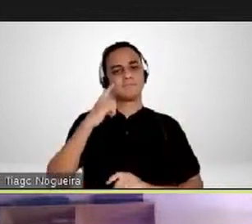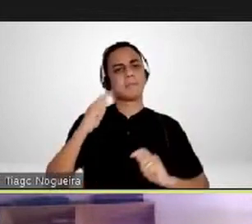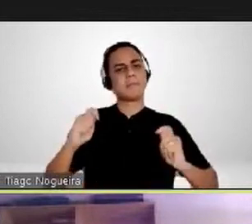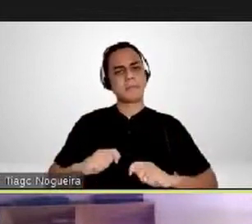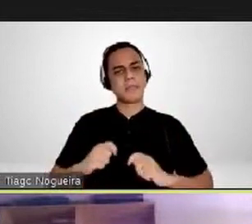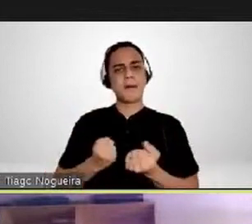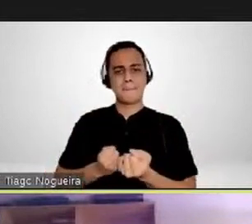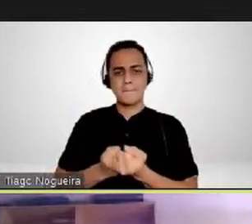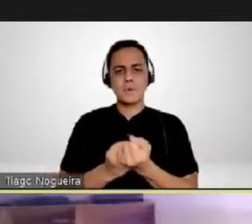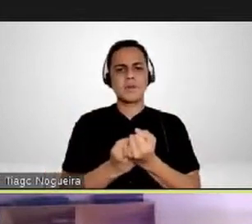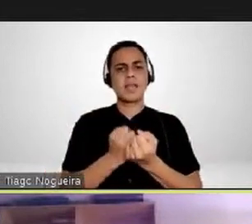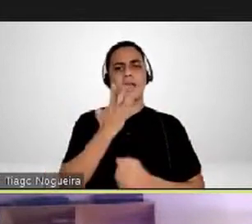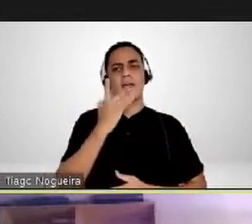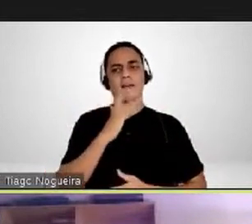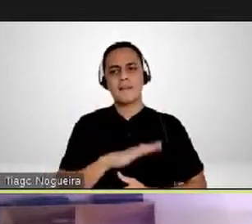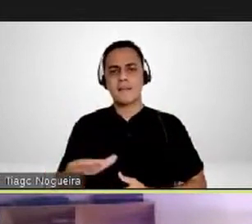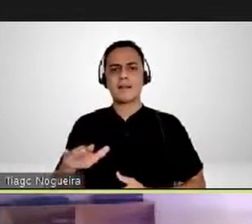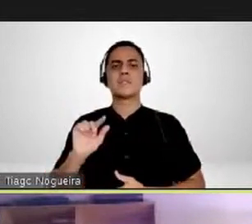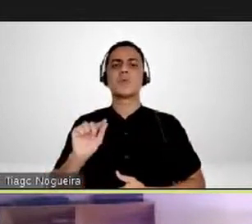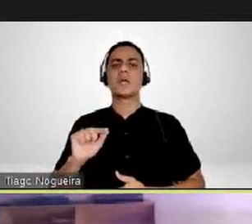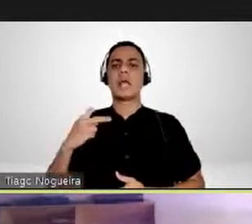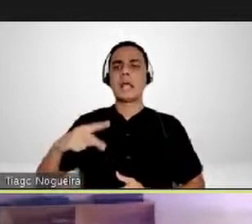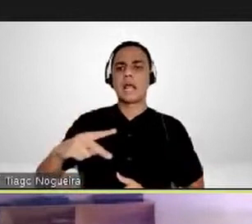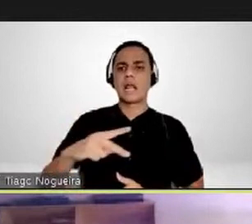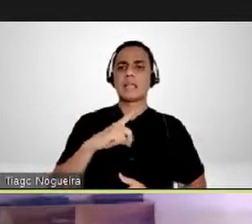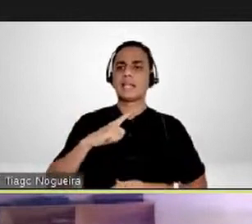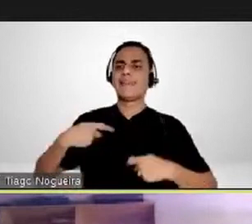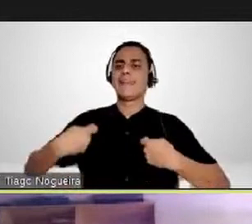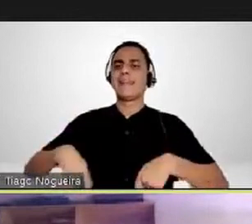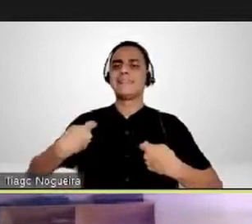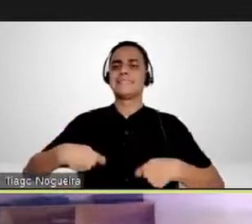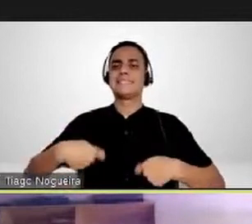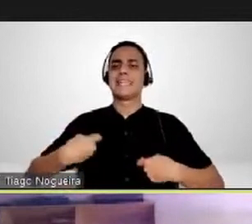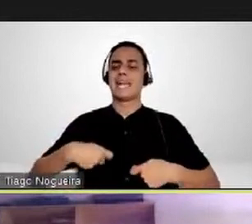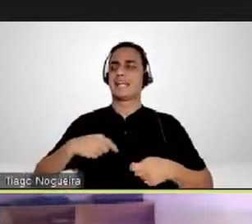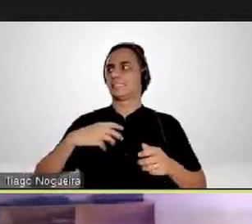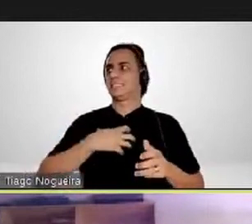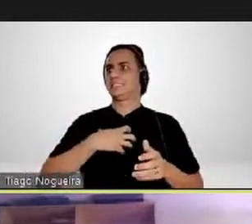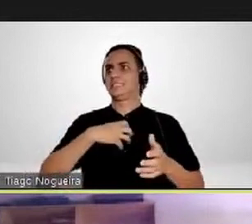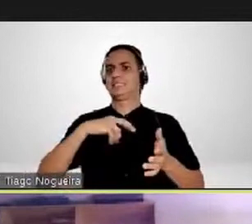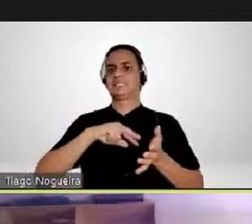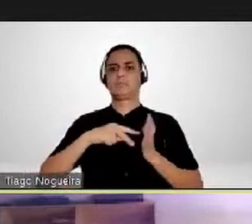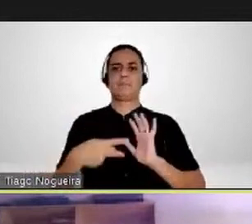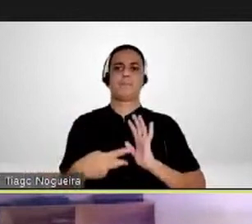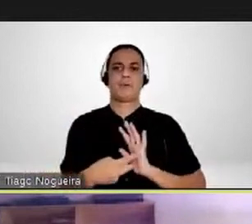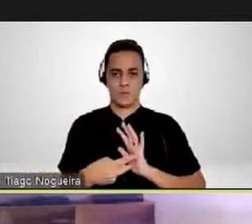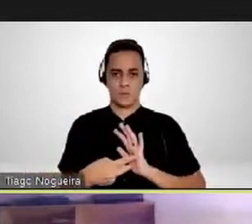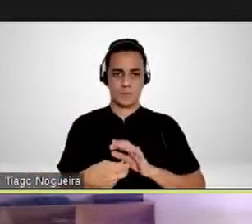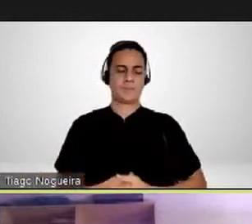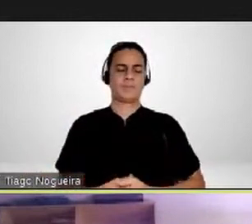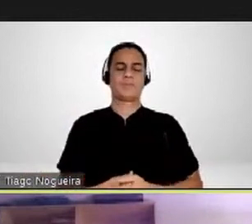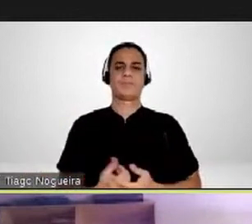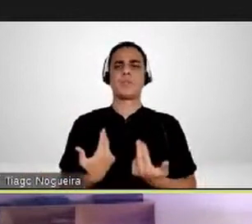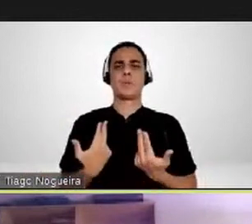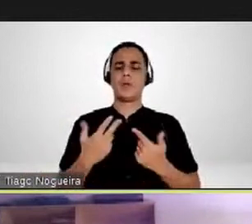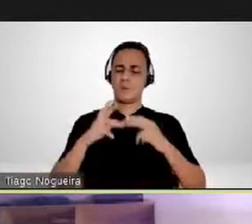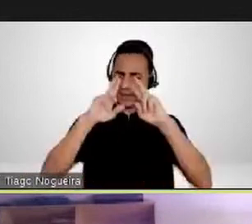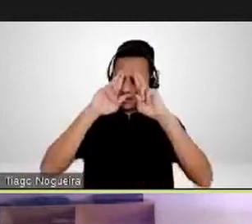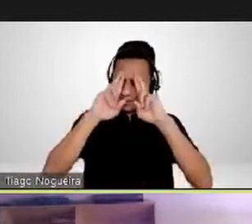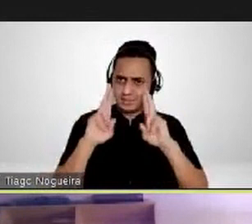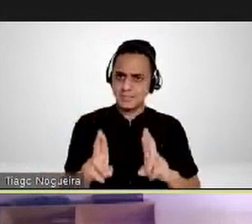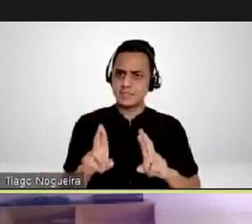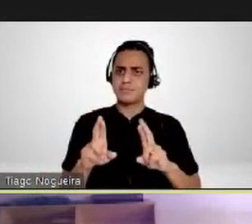nas necessidades simbólicas que elas estão atravessando, né? Então, para que esse respeito às